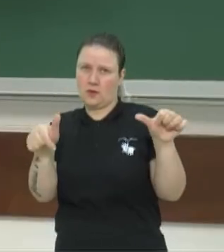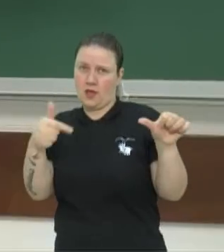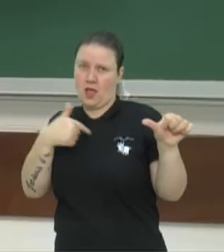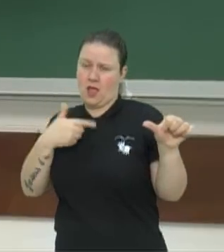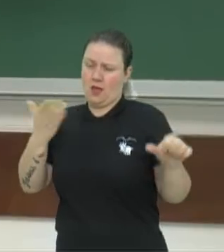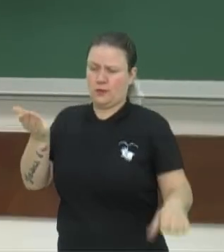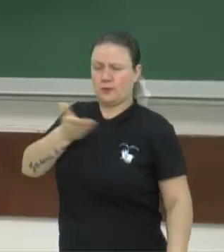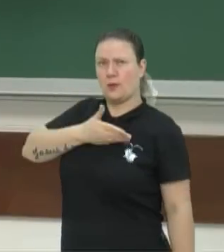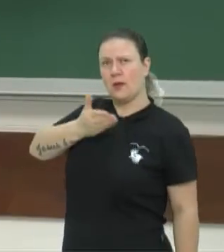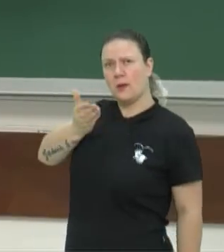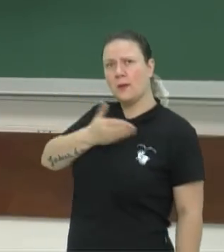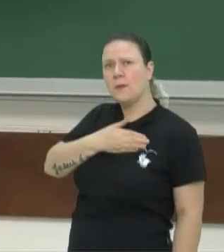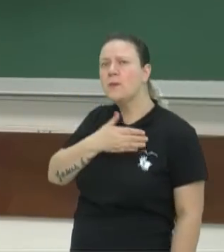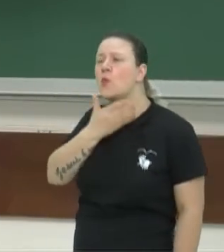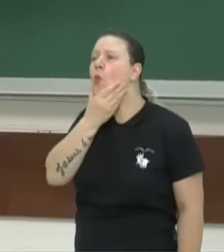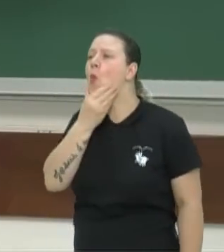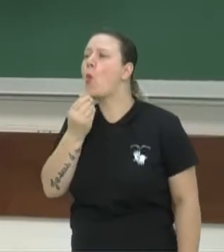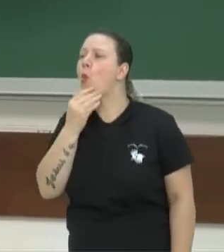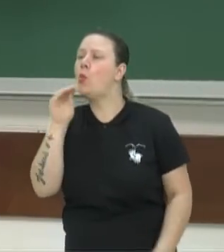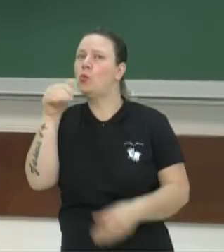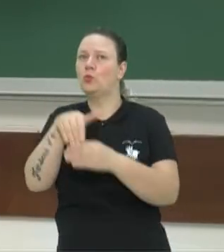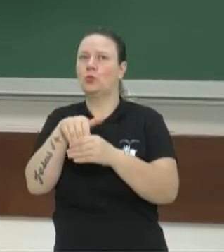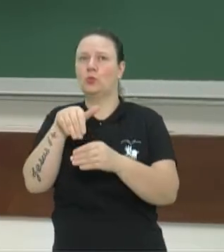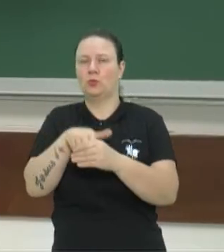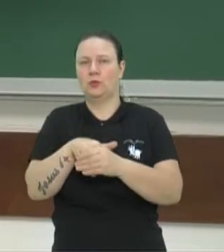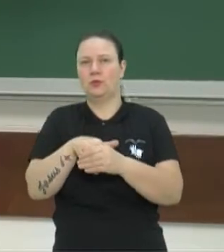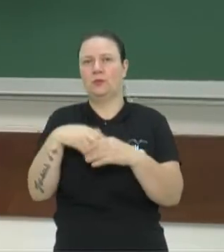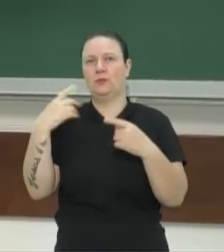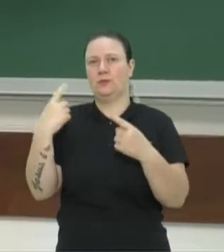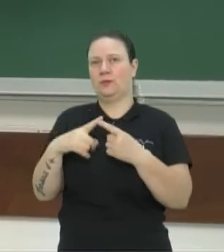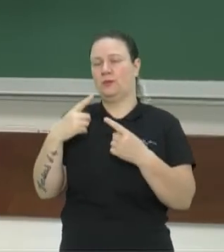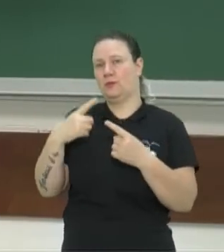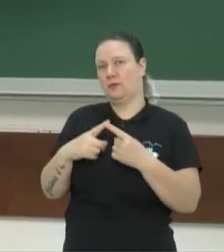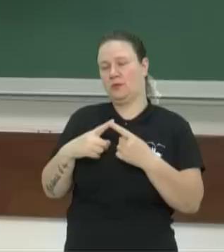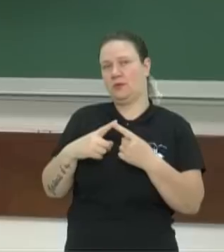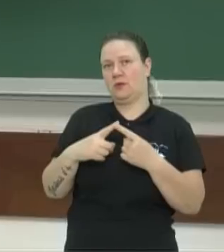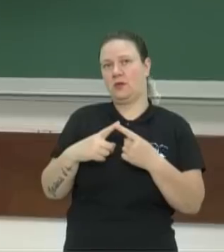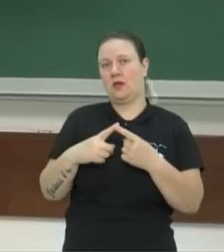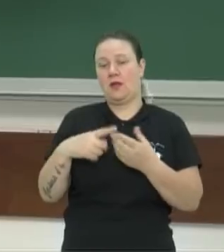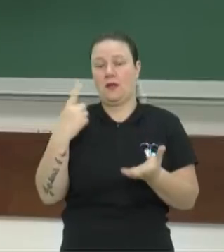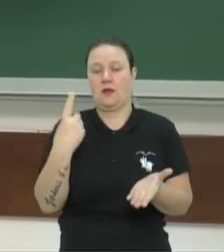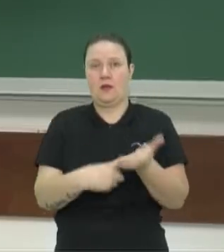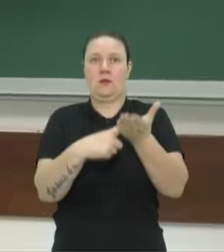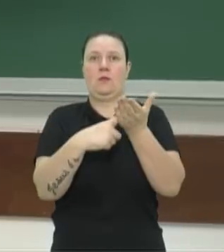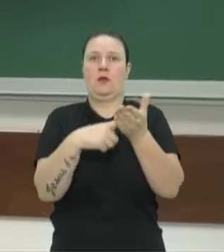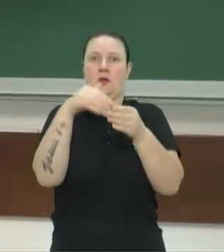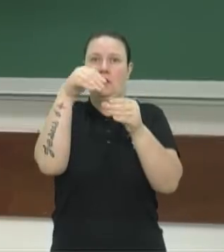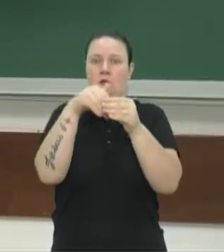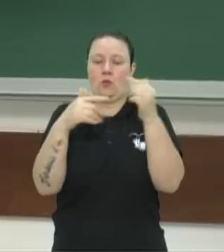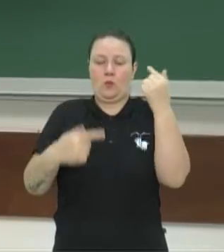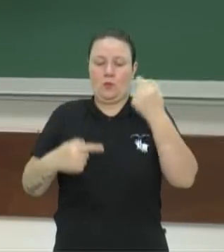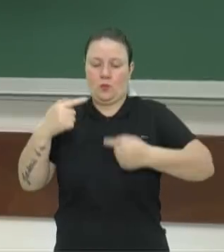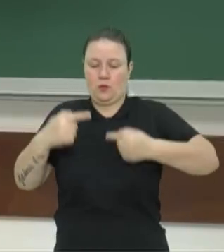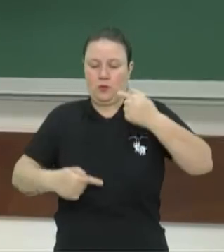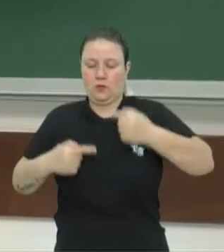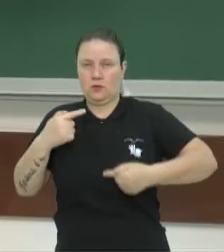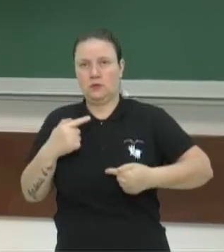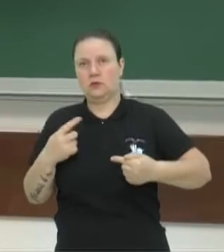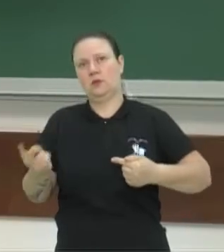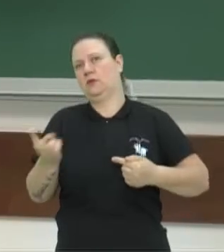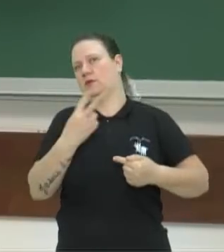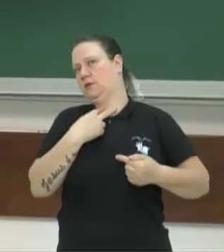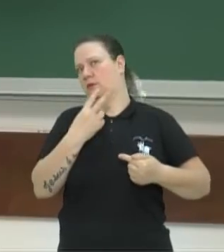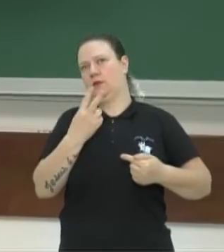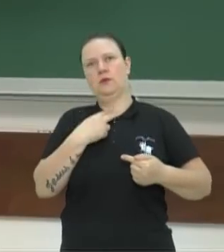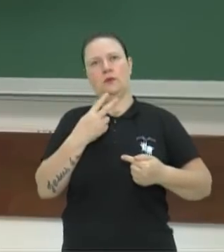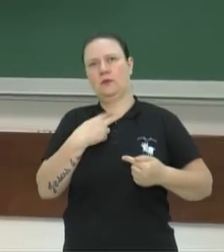do fulano? É porque, pessoal, fora da época de campanha política, o candidato não pode fazer a campanha.